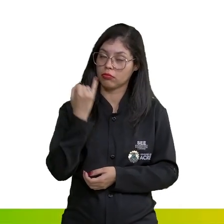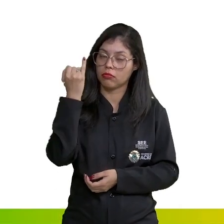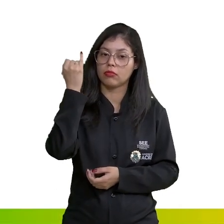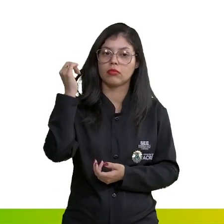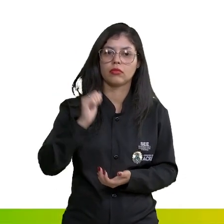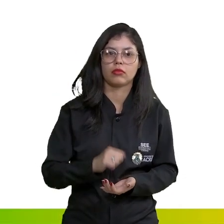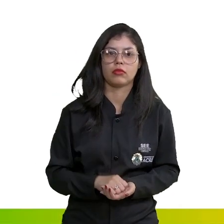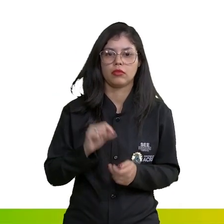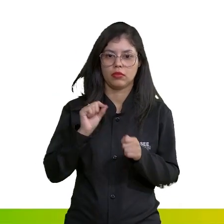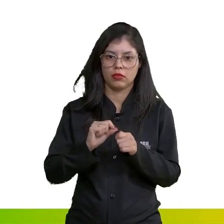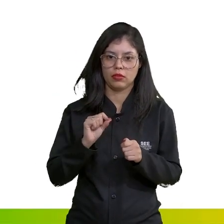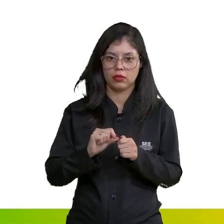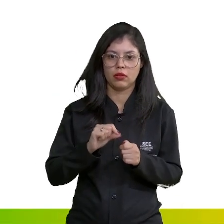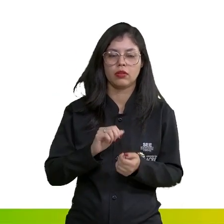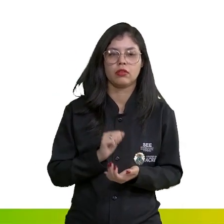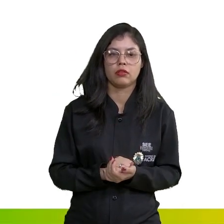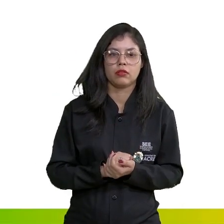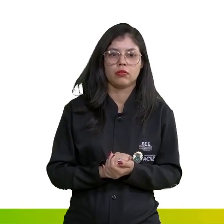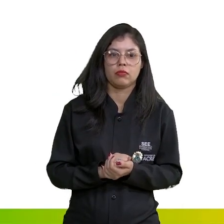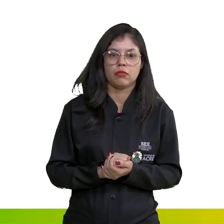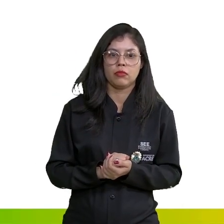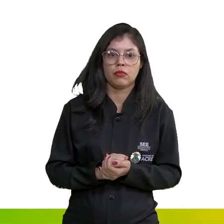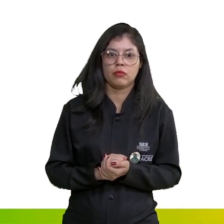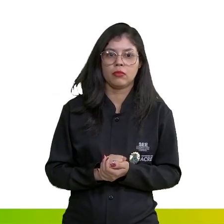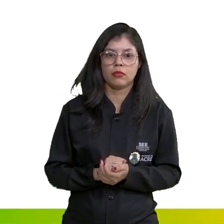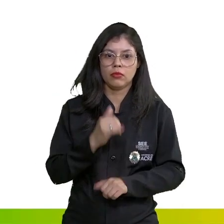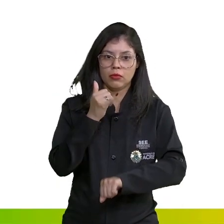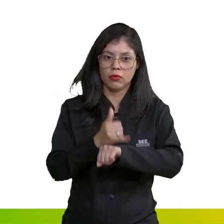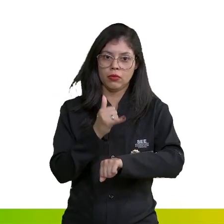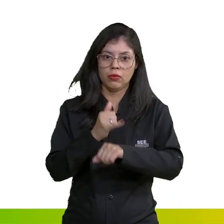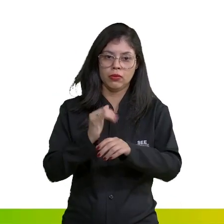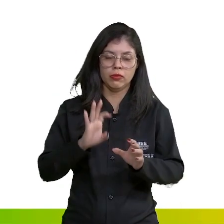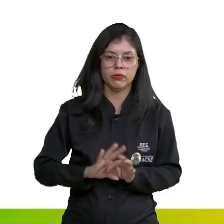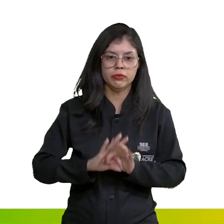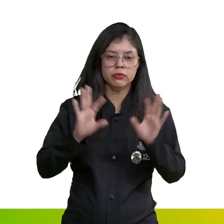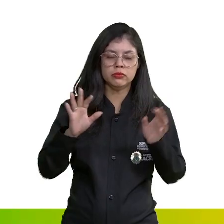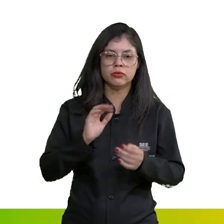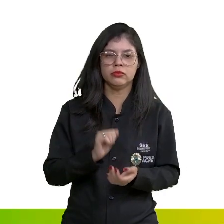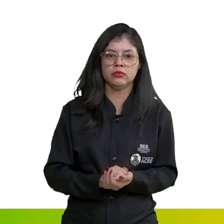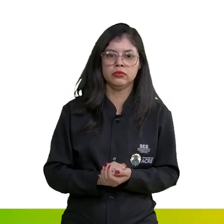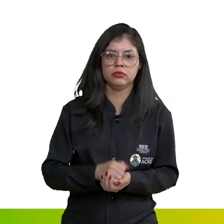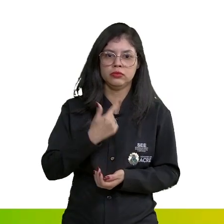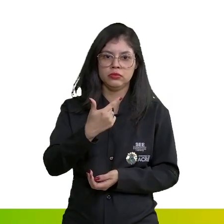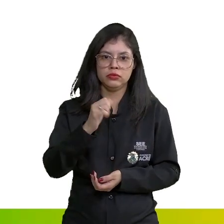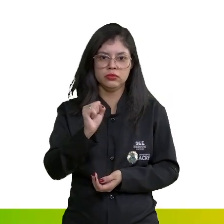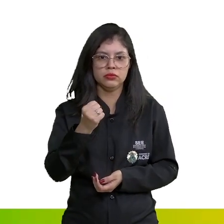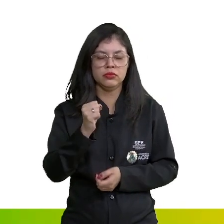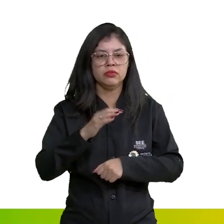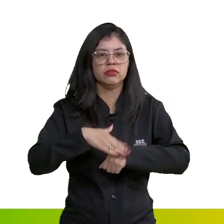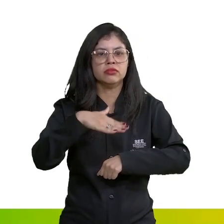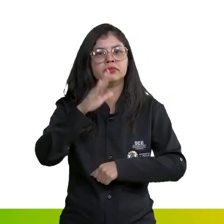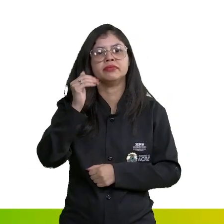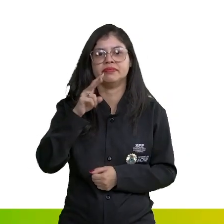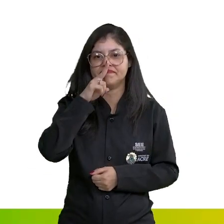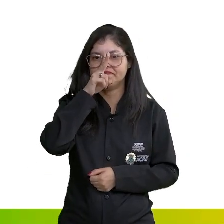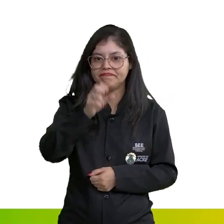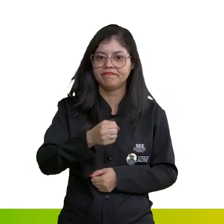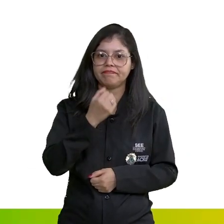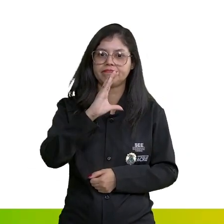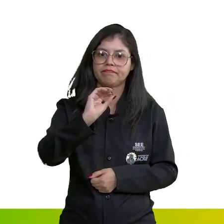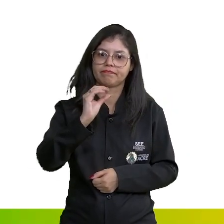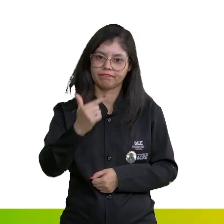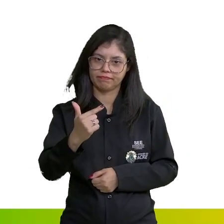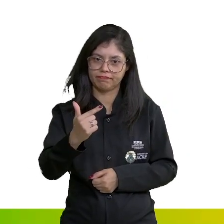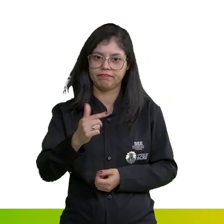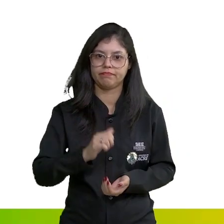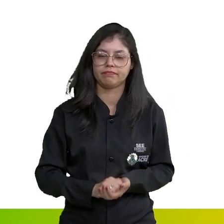importante fazer o reflorestamento. O metano liberado pela pecuária é 28 vezes mais potente